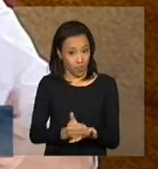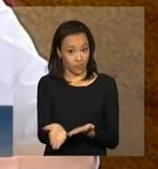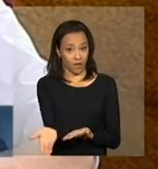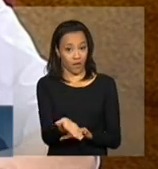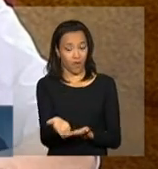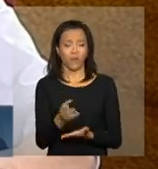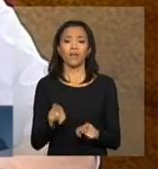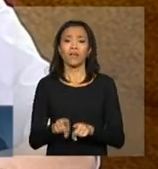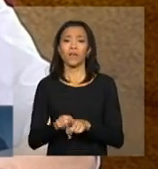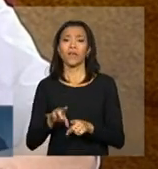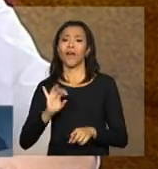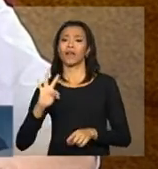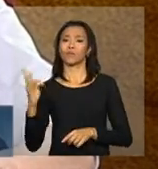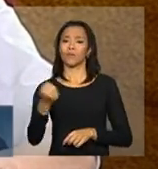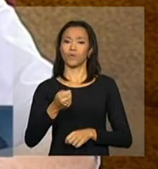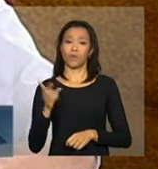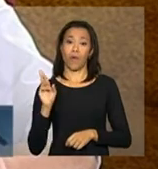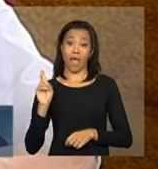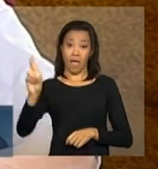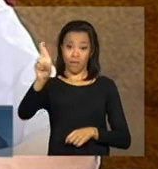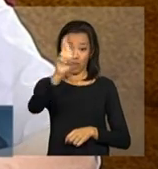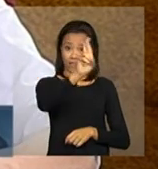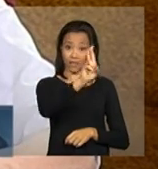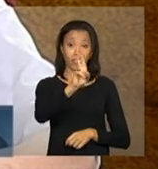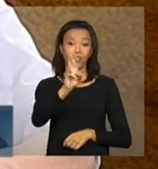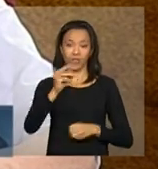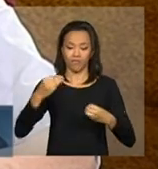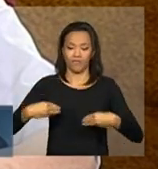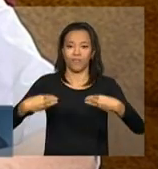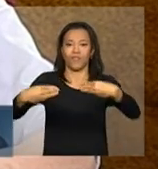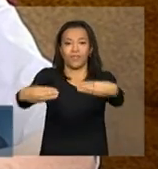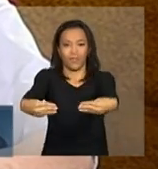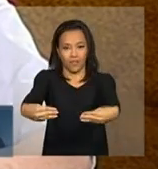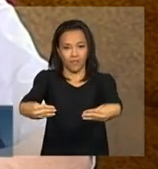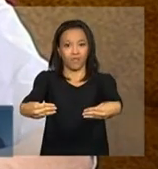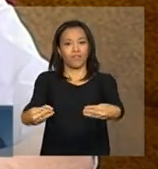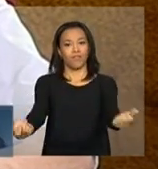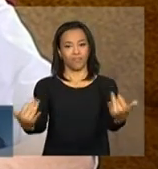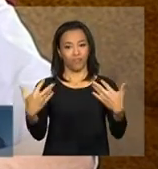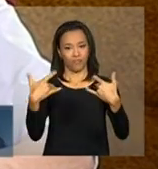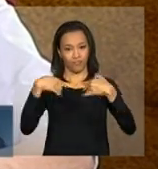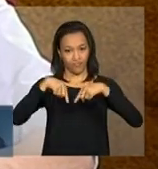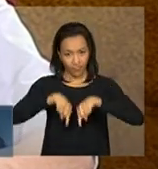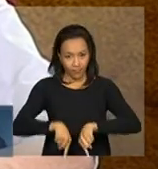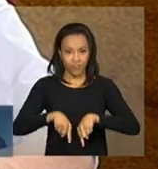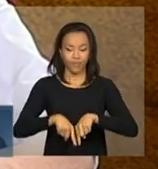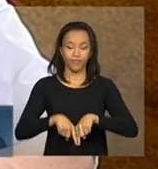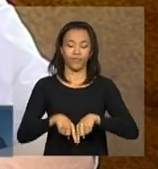os representantes dos ministérios, então, que realmente façam